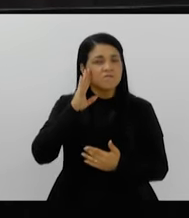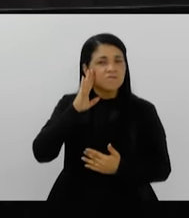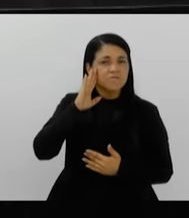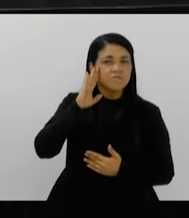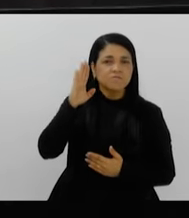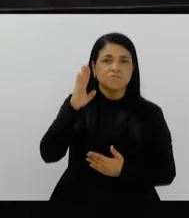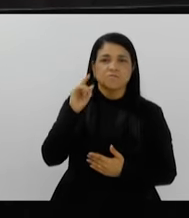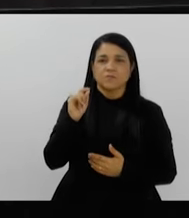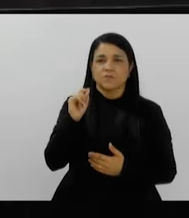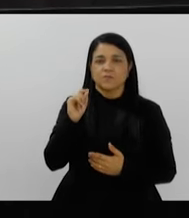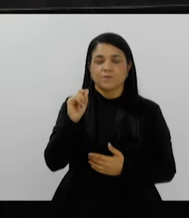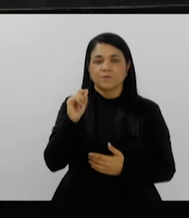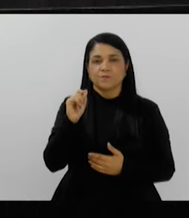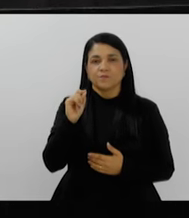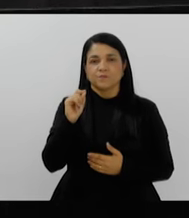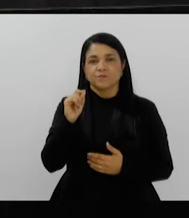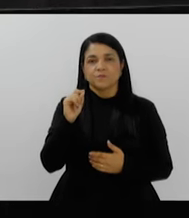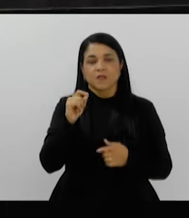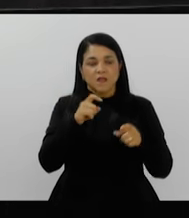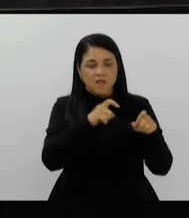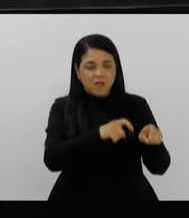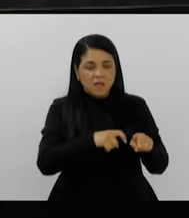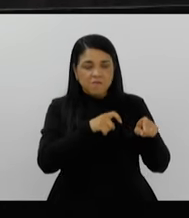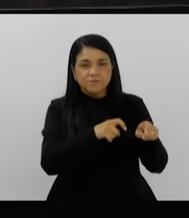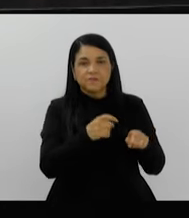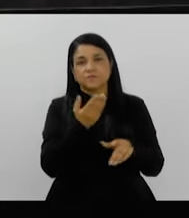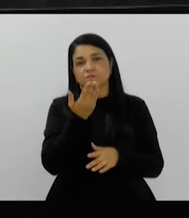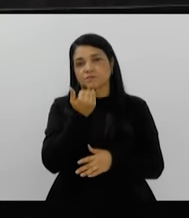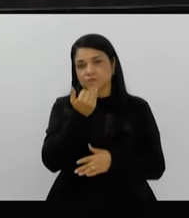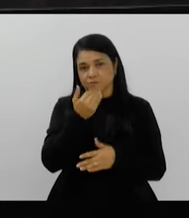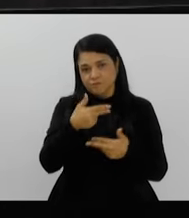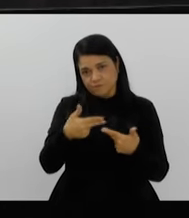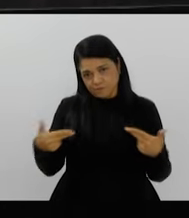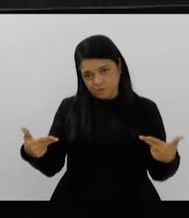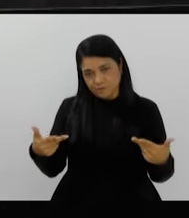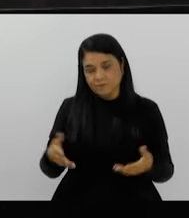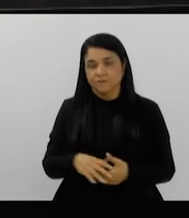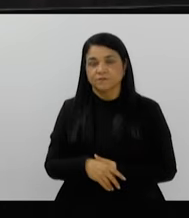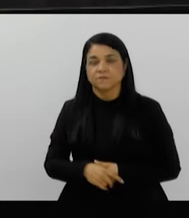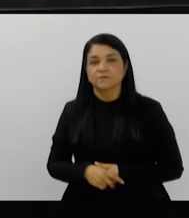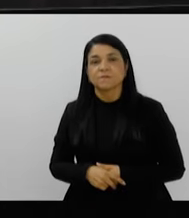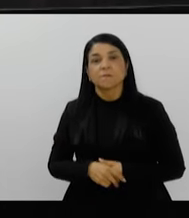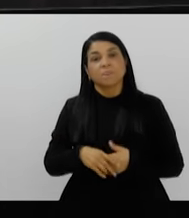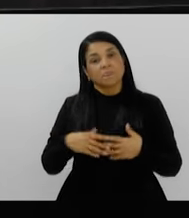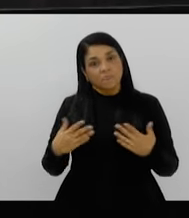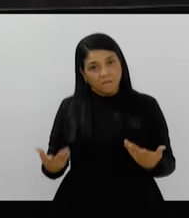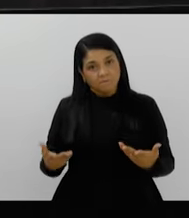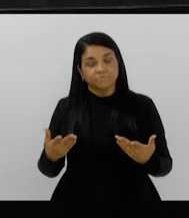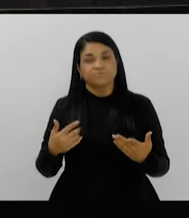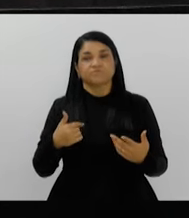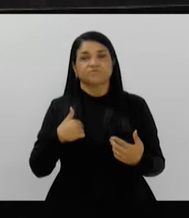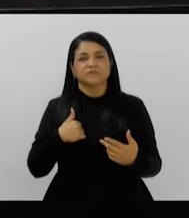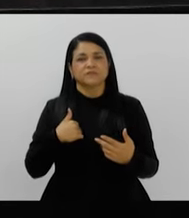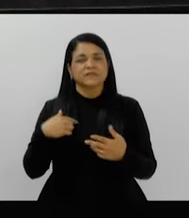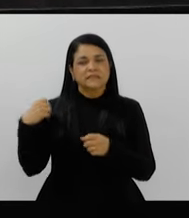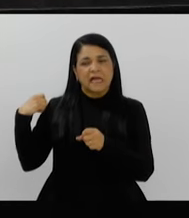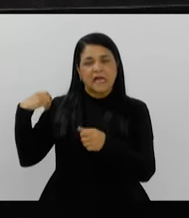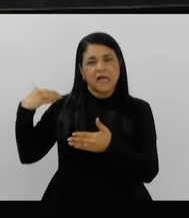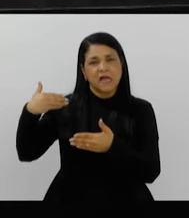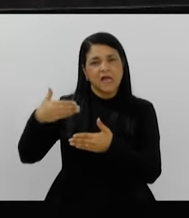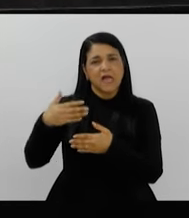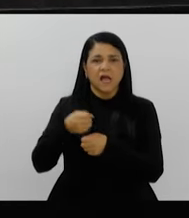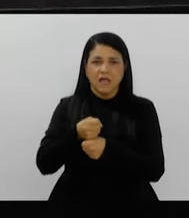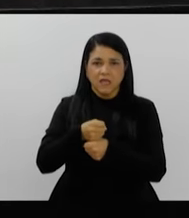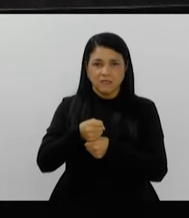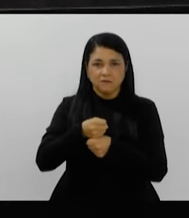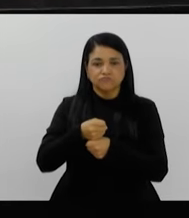prioridade a questão da produção alimentar. Bom, é inegável que, nos últimos anos, houve